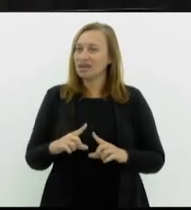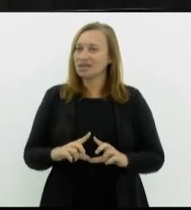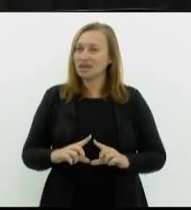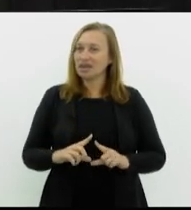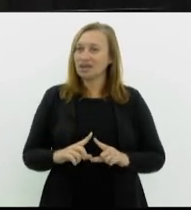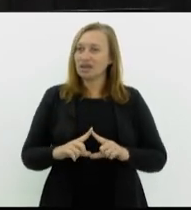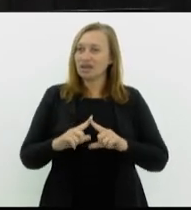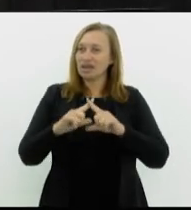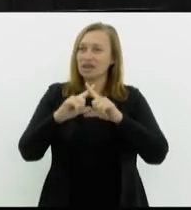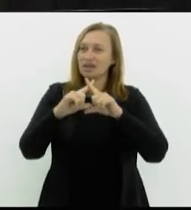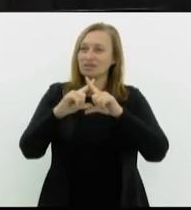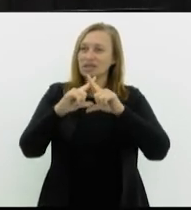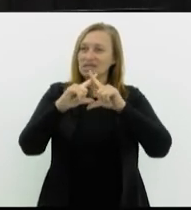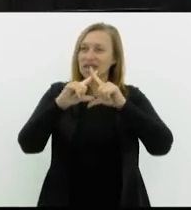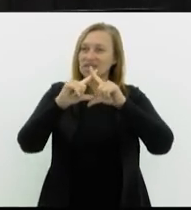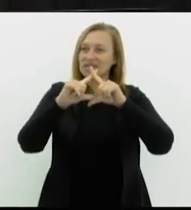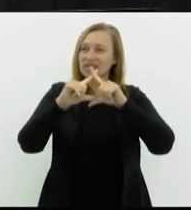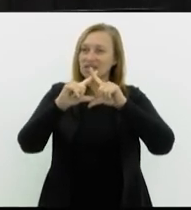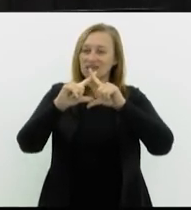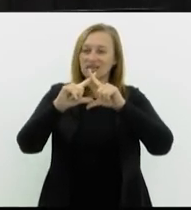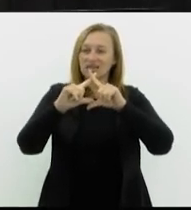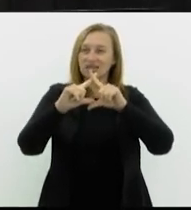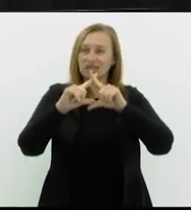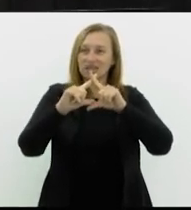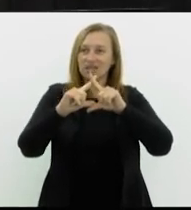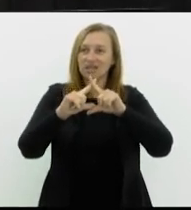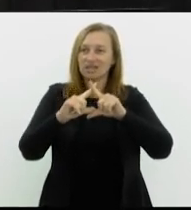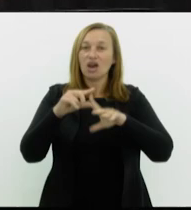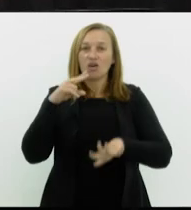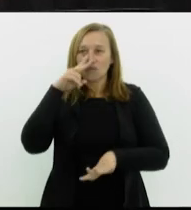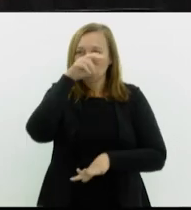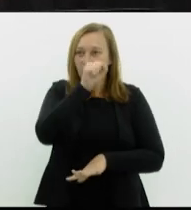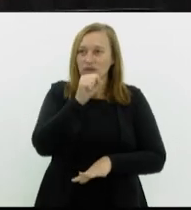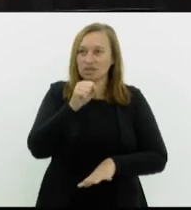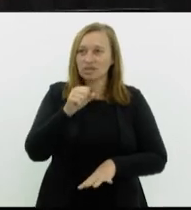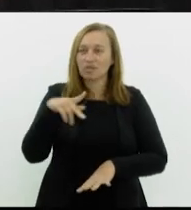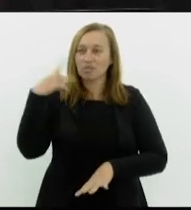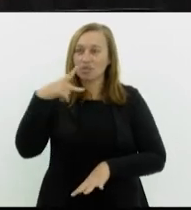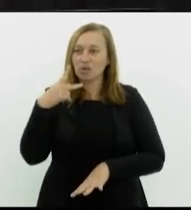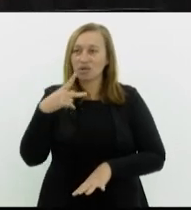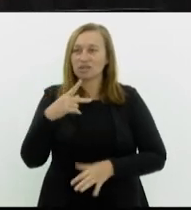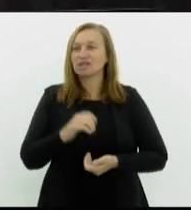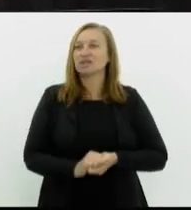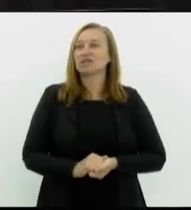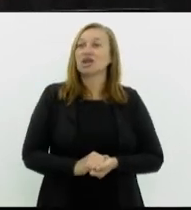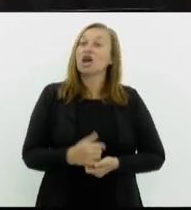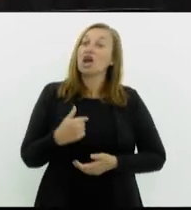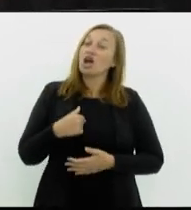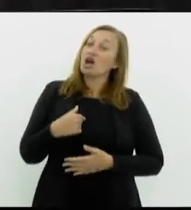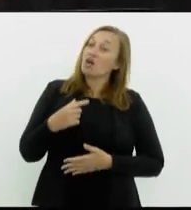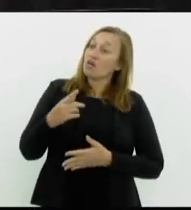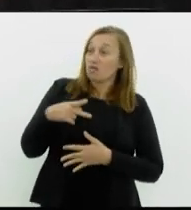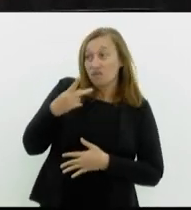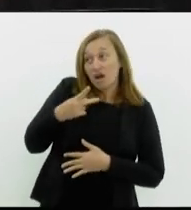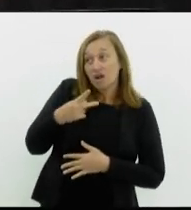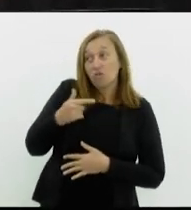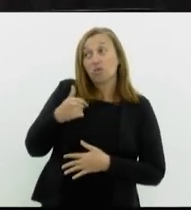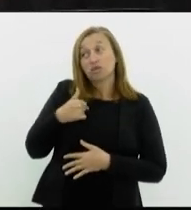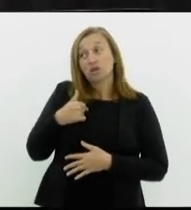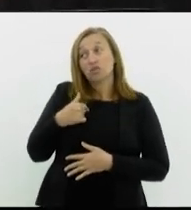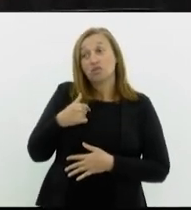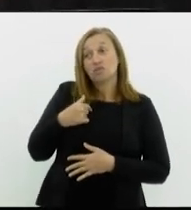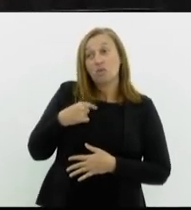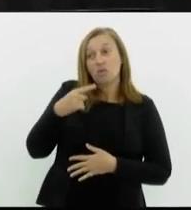é uma força política desse Estado e desse tribunal. Eu confesso que, quando eu vou tomar alguma atitude, eu converso com ele